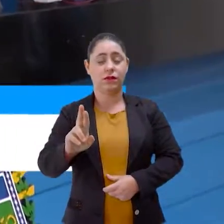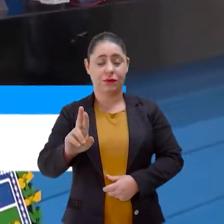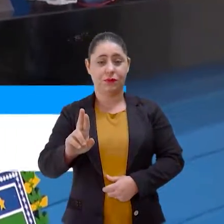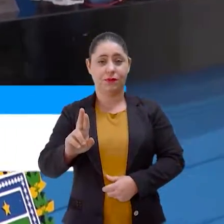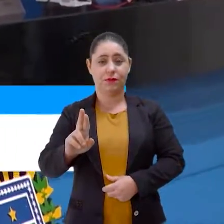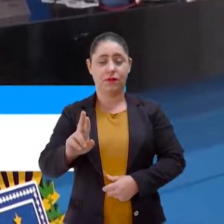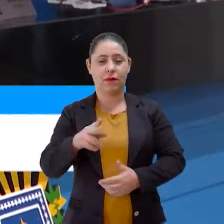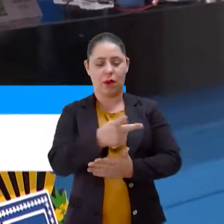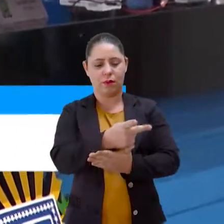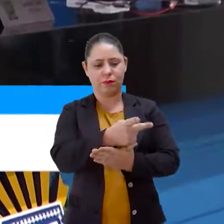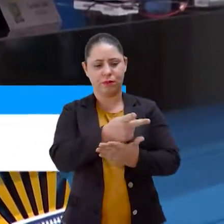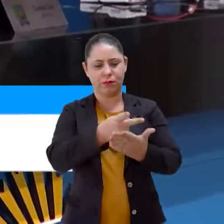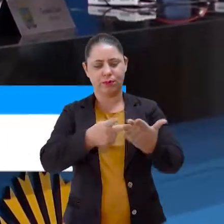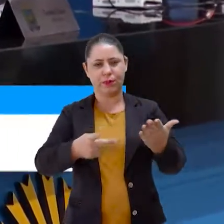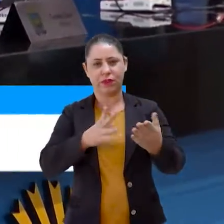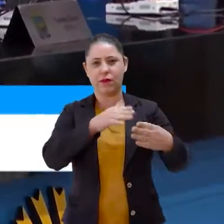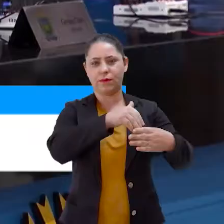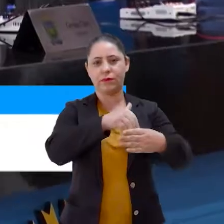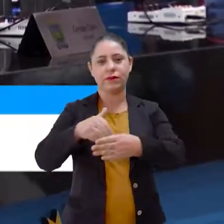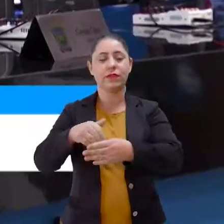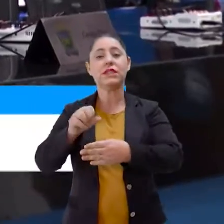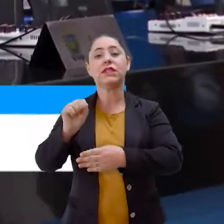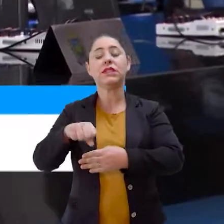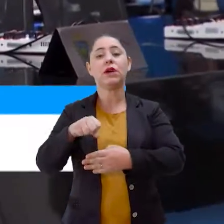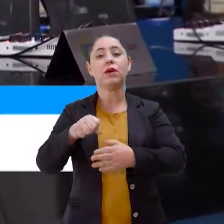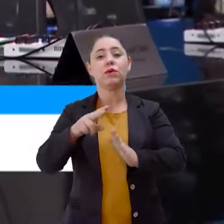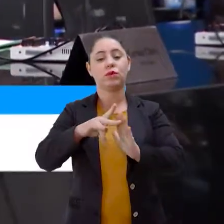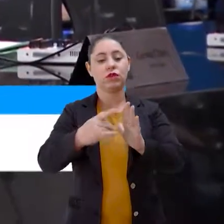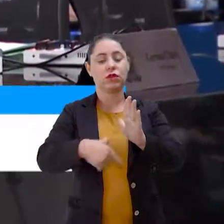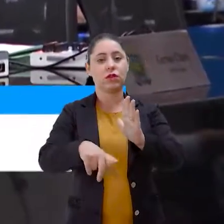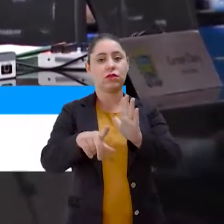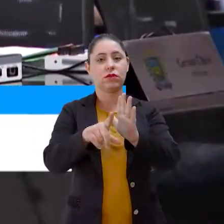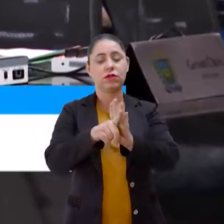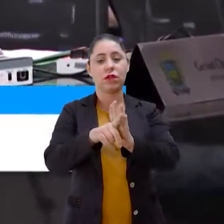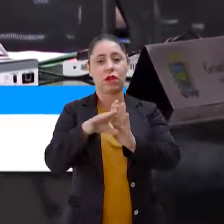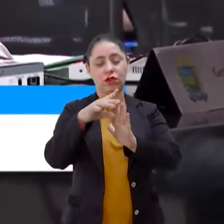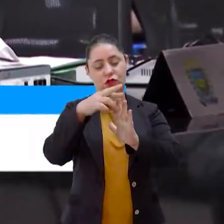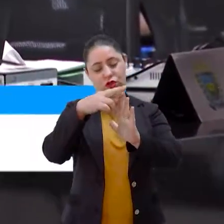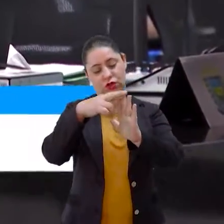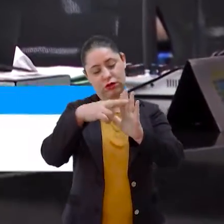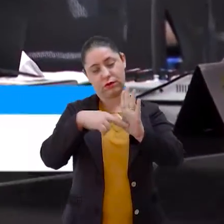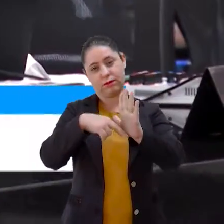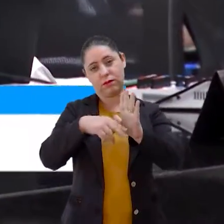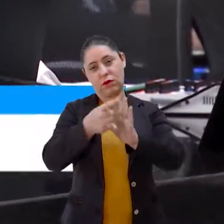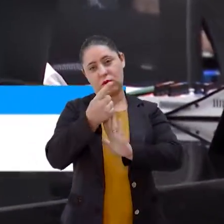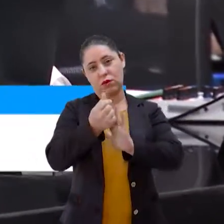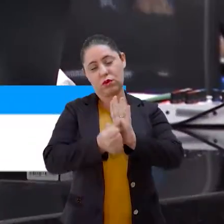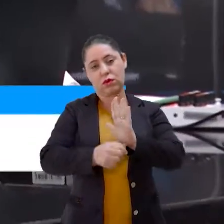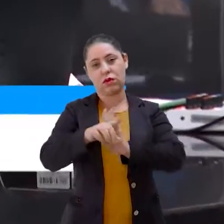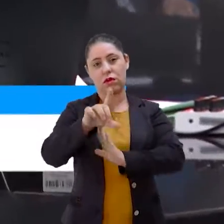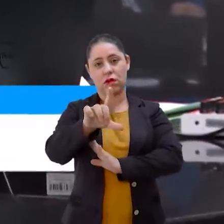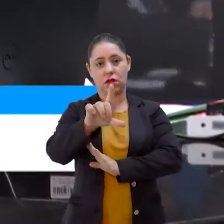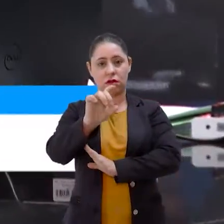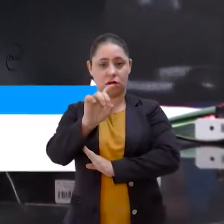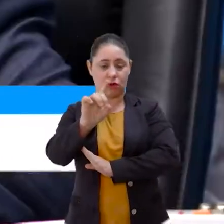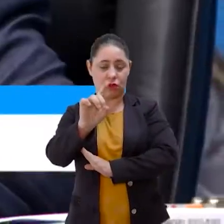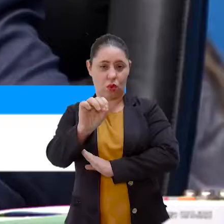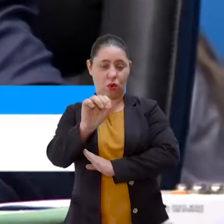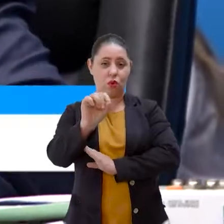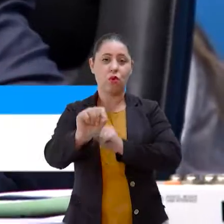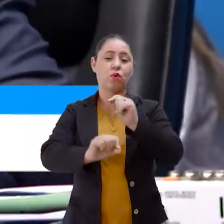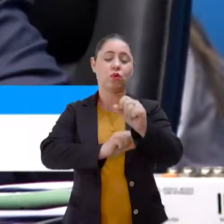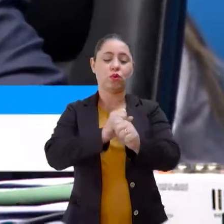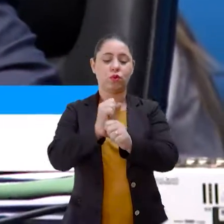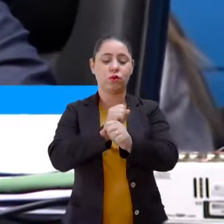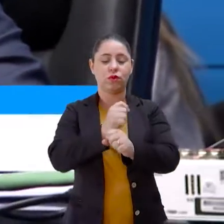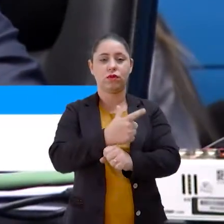Constituição, Justiça e Redação emitiu parecer favorável ao projeto de Lei de Diretrizes Orçamentárias, a LDO, para